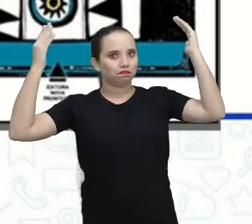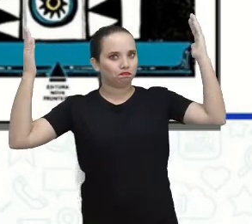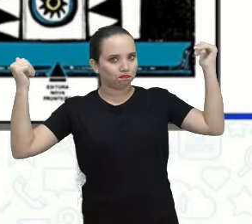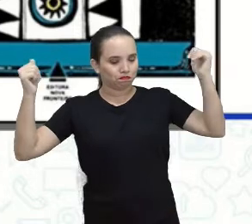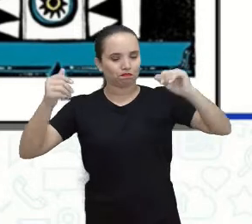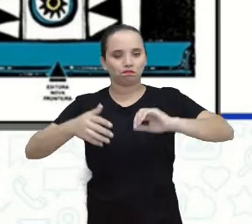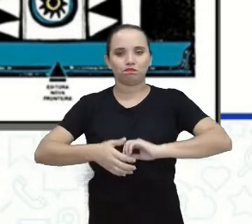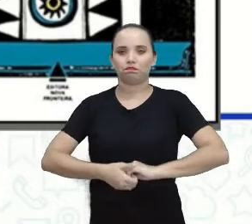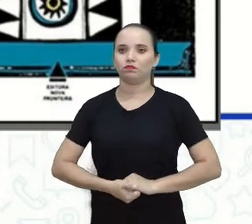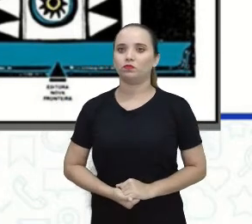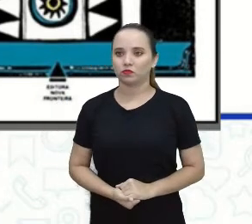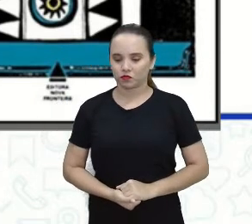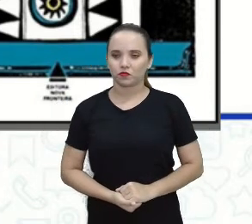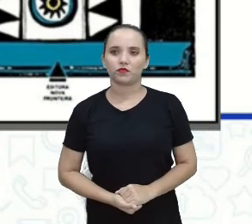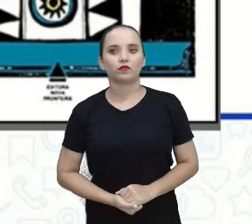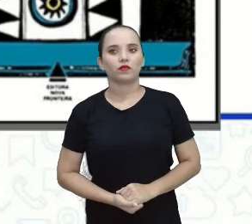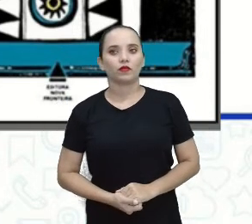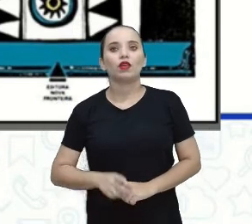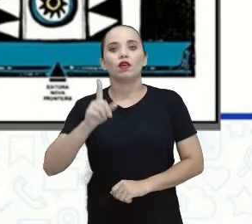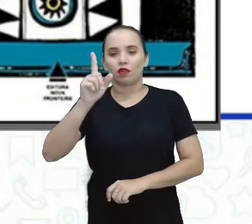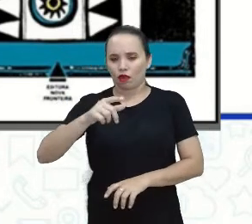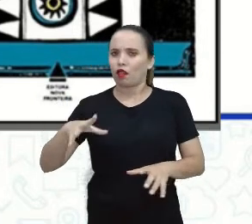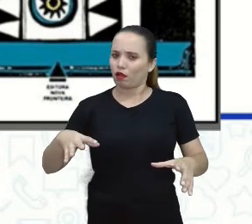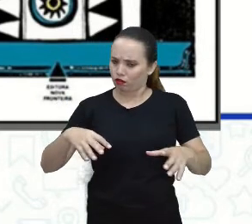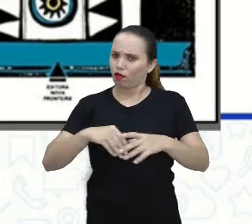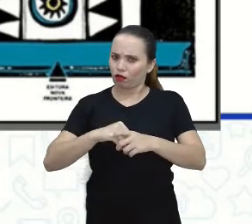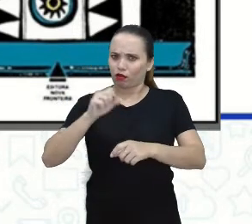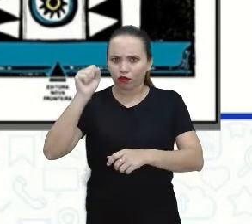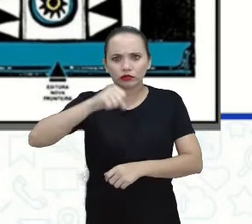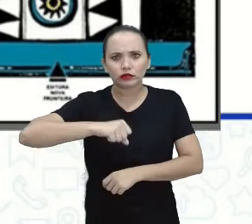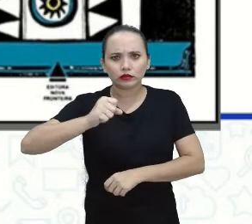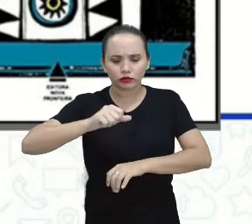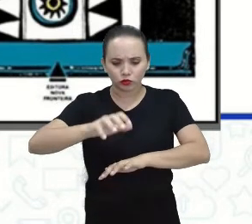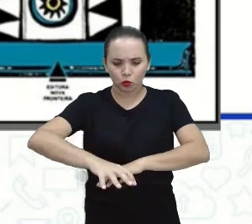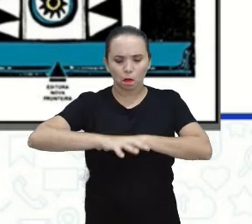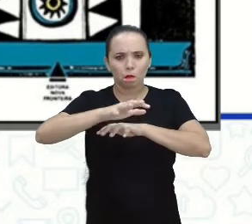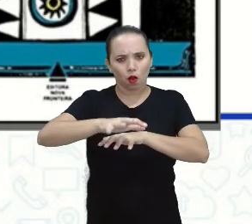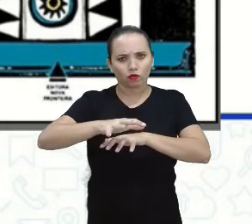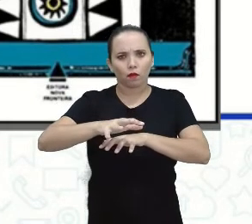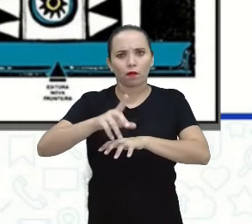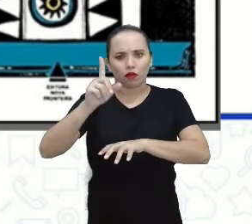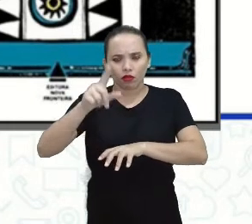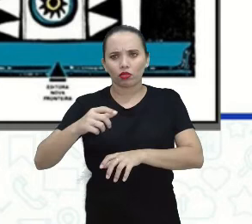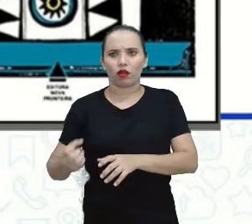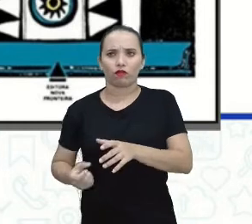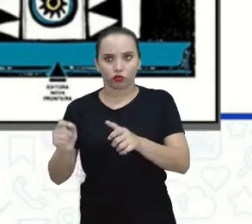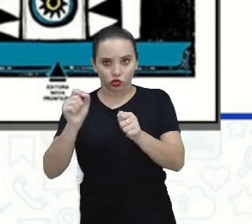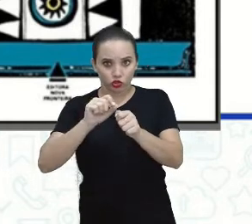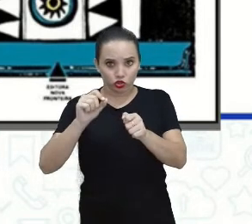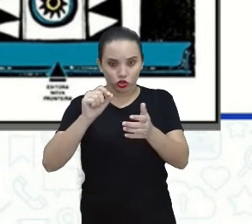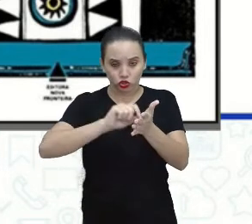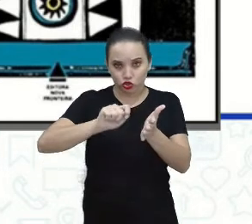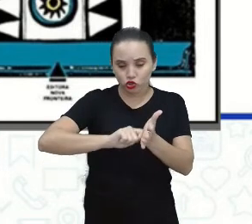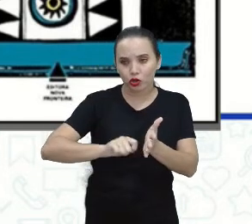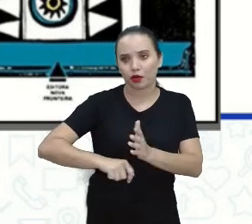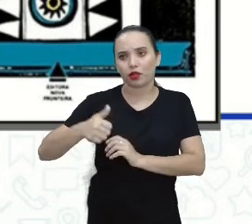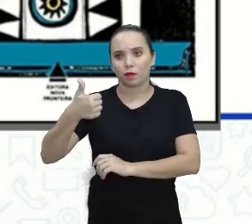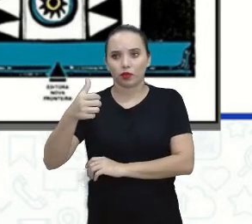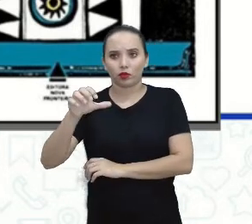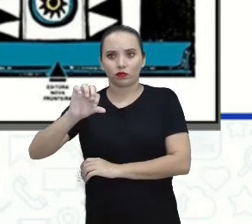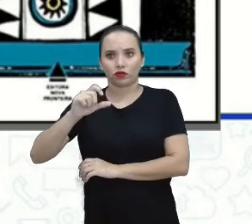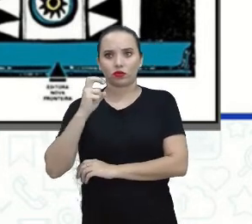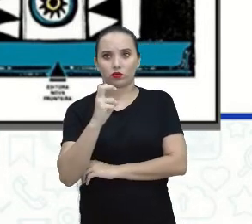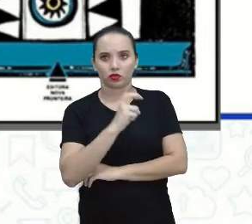muito emblemática mesmo do movimento armorial. Ele escreveu em 1955, ela foi encenada aqui em